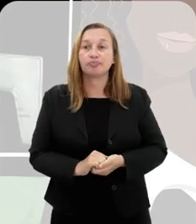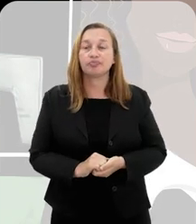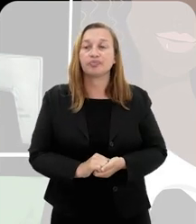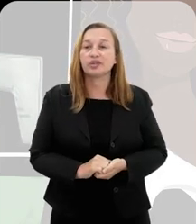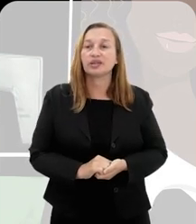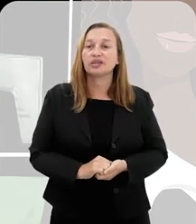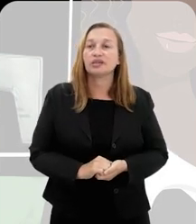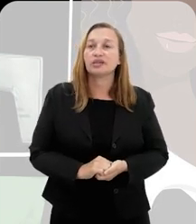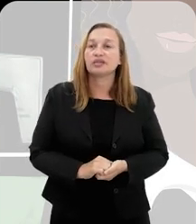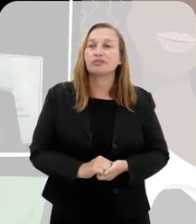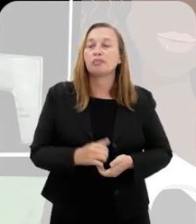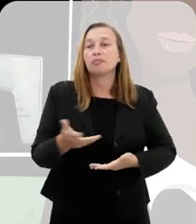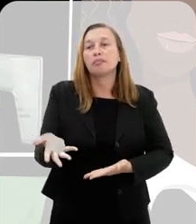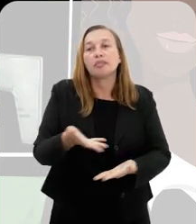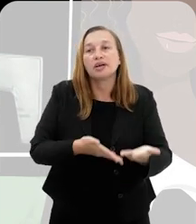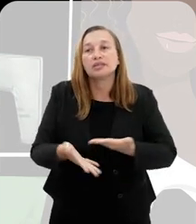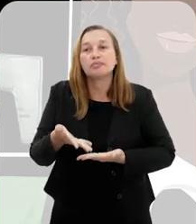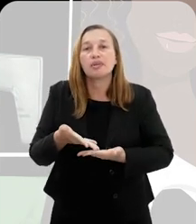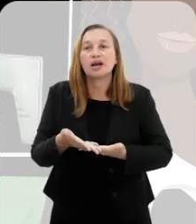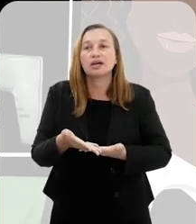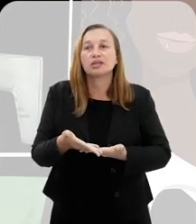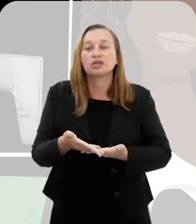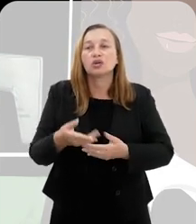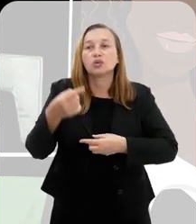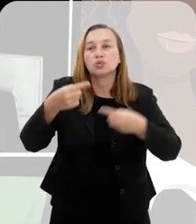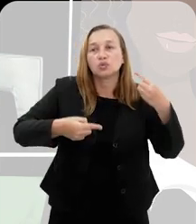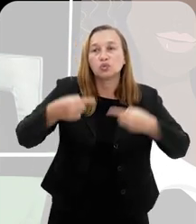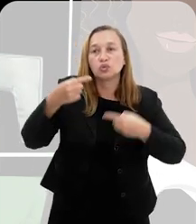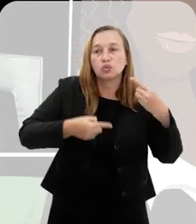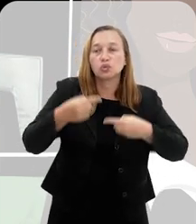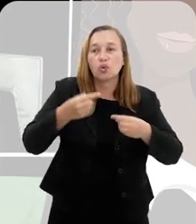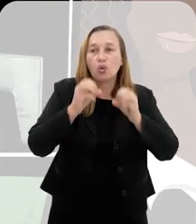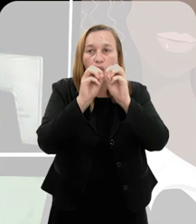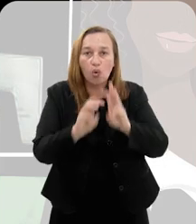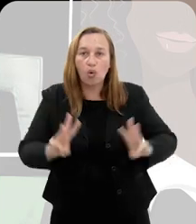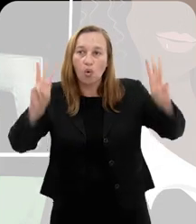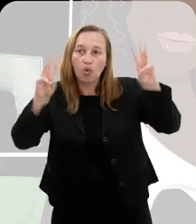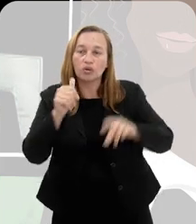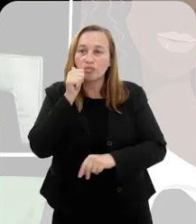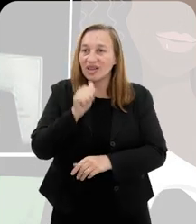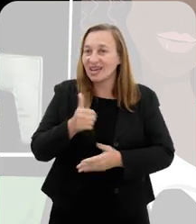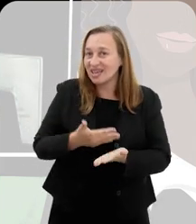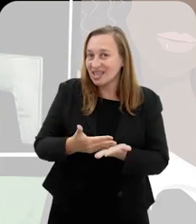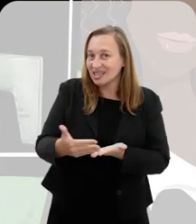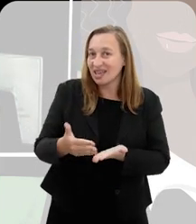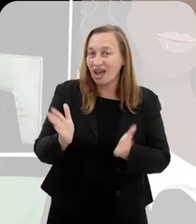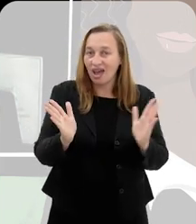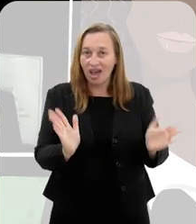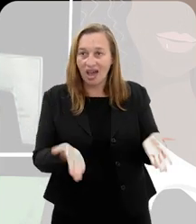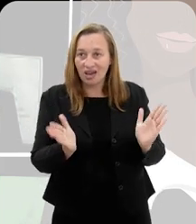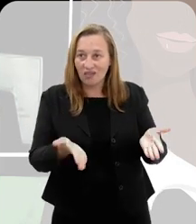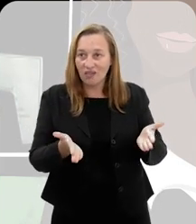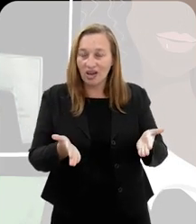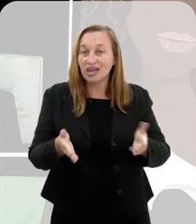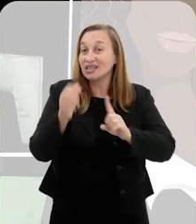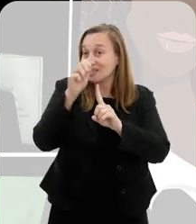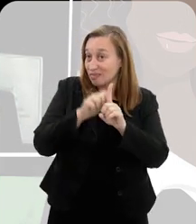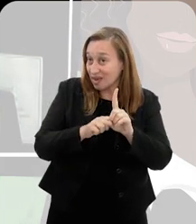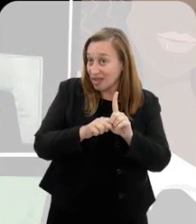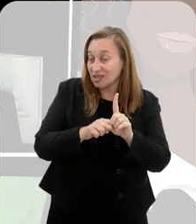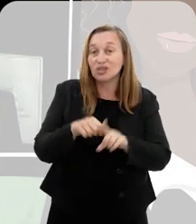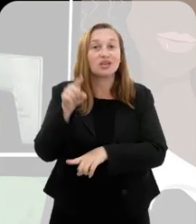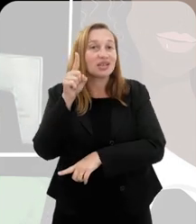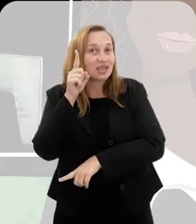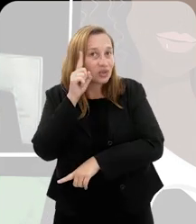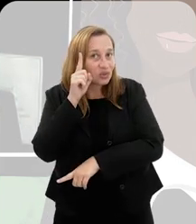convidada e levada para participar dos debates do ONU Mulheres, que inclusive começa agora,